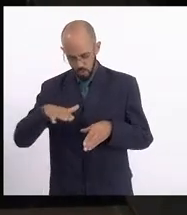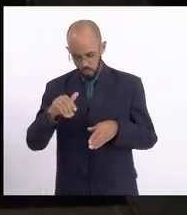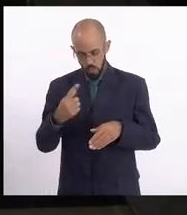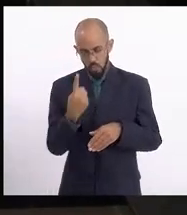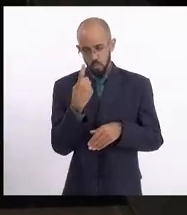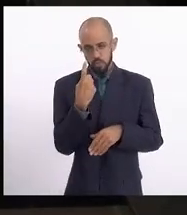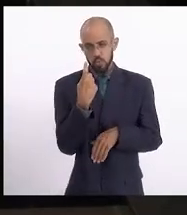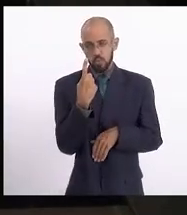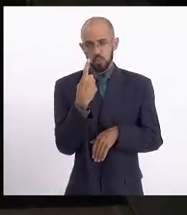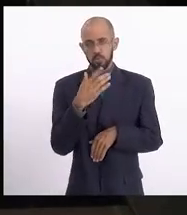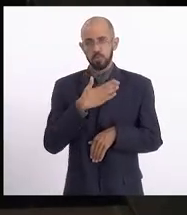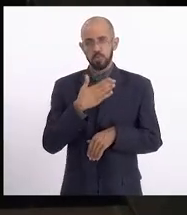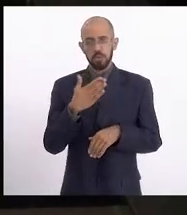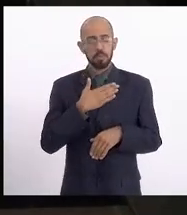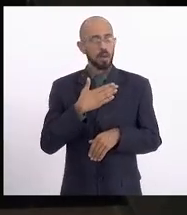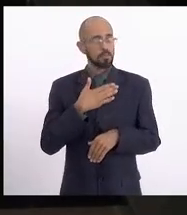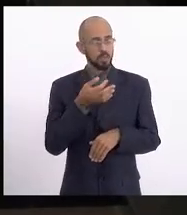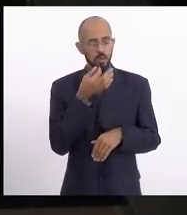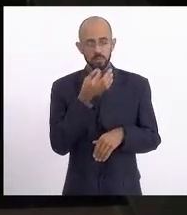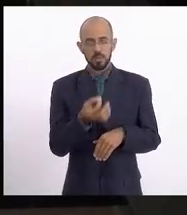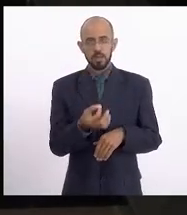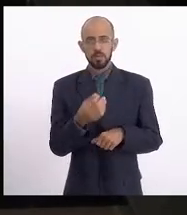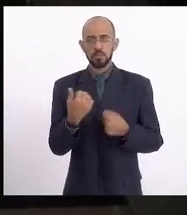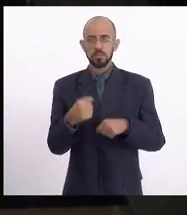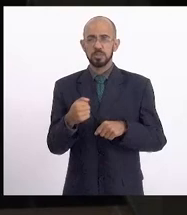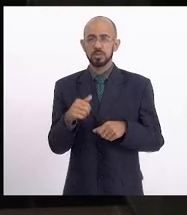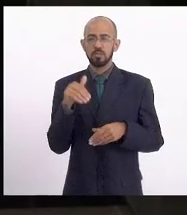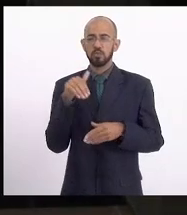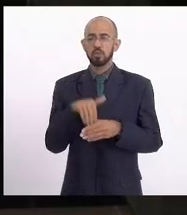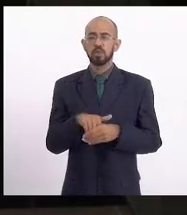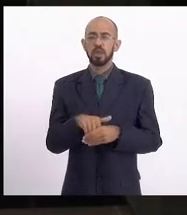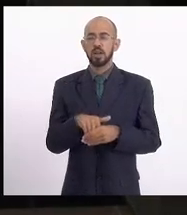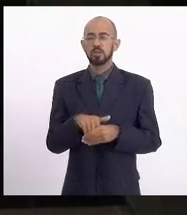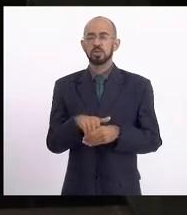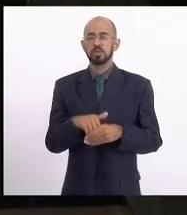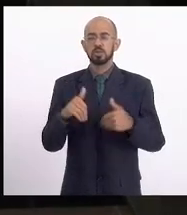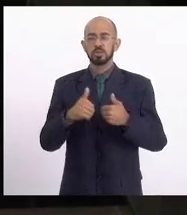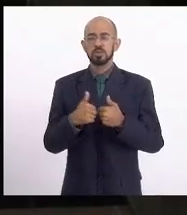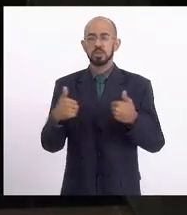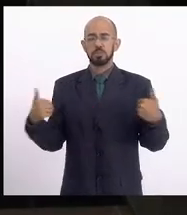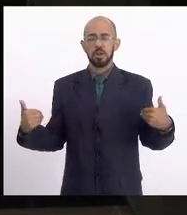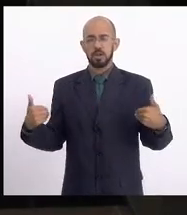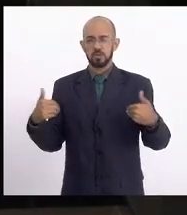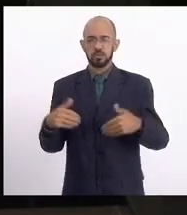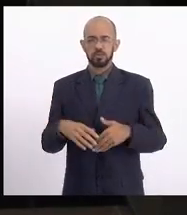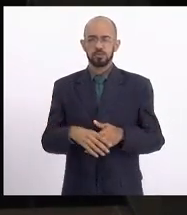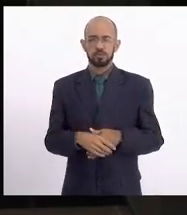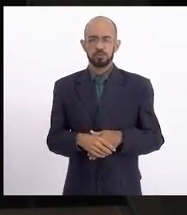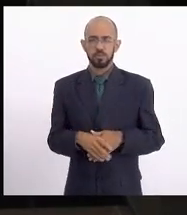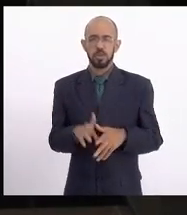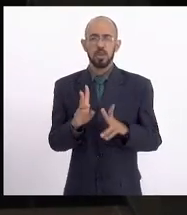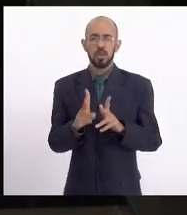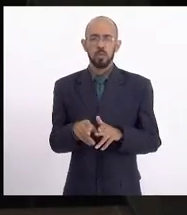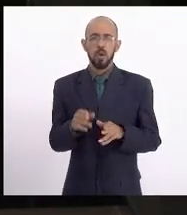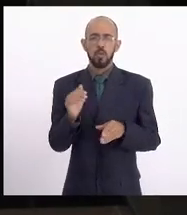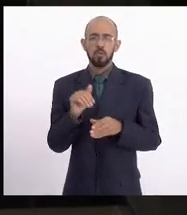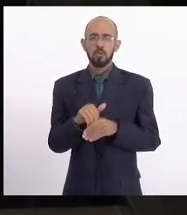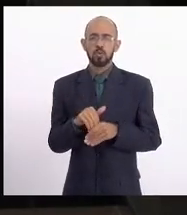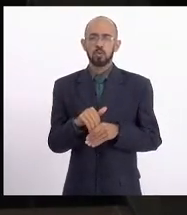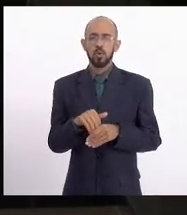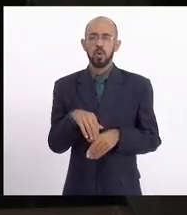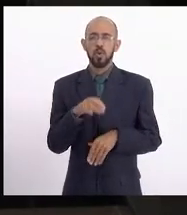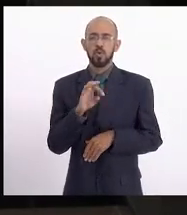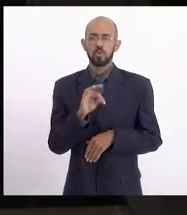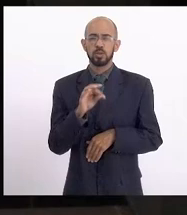Porque o meu ponto de vista é que deveriam ser votadas em separado, como votou o Tribunal,